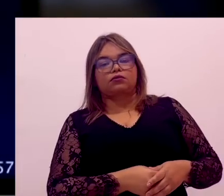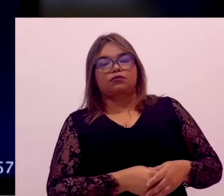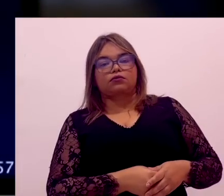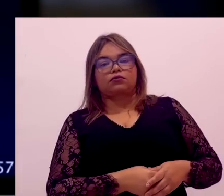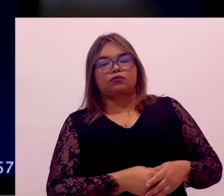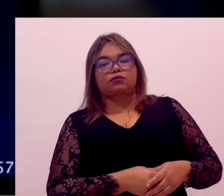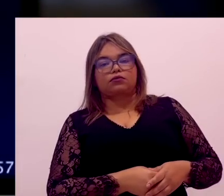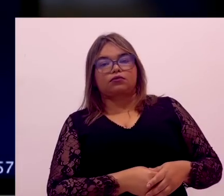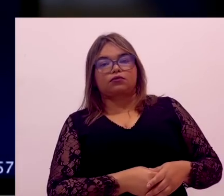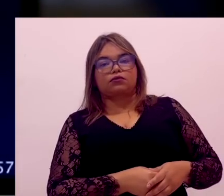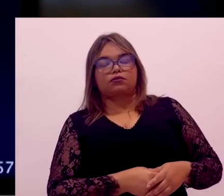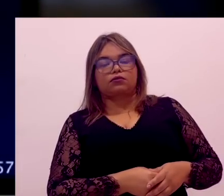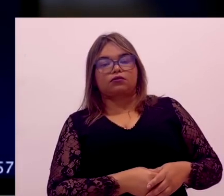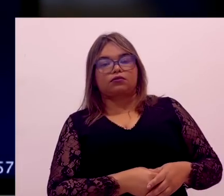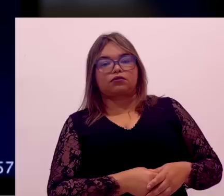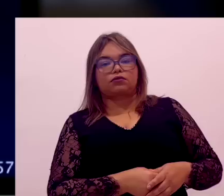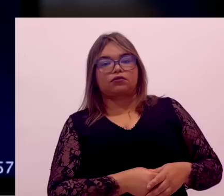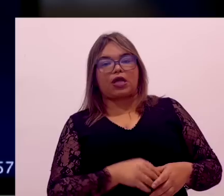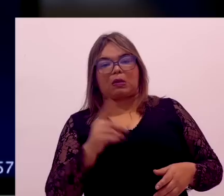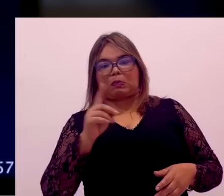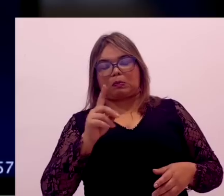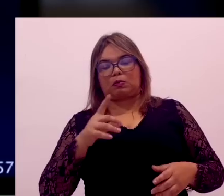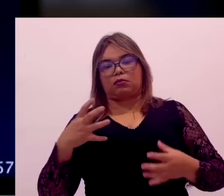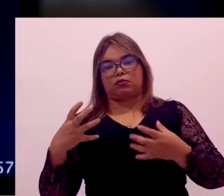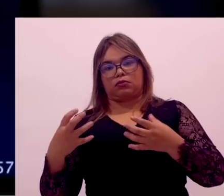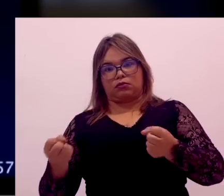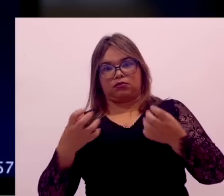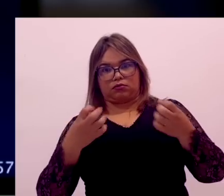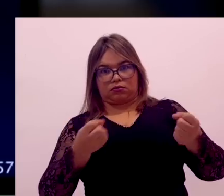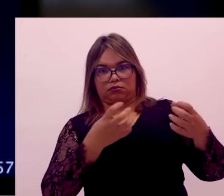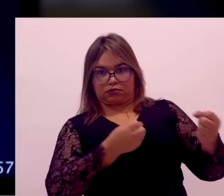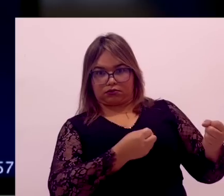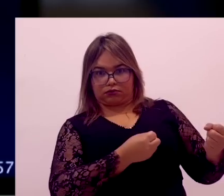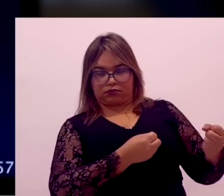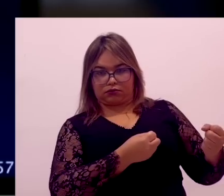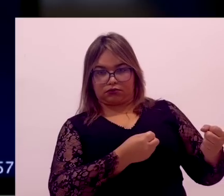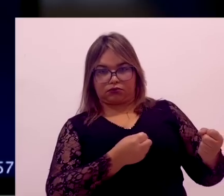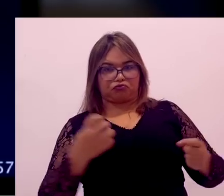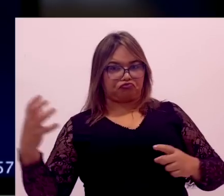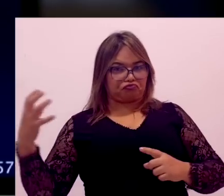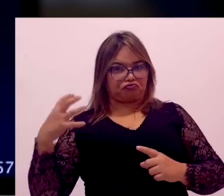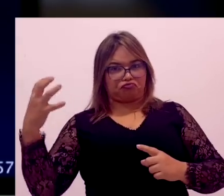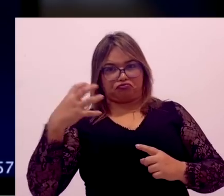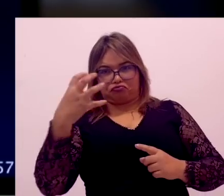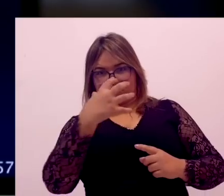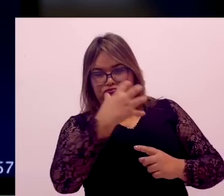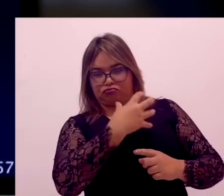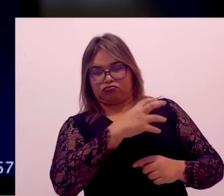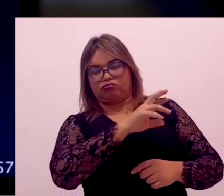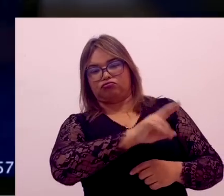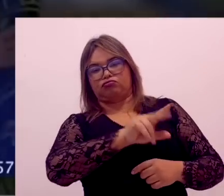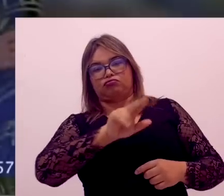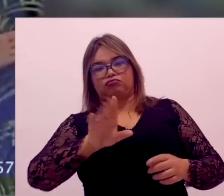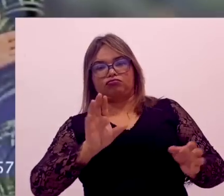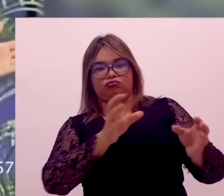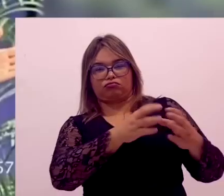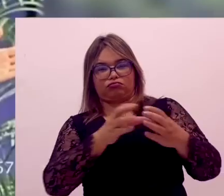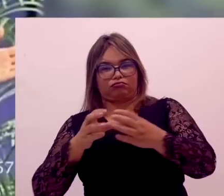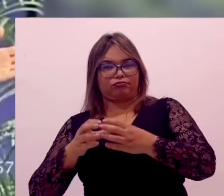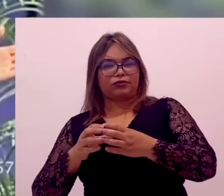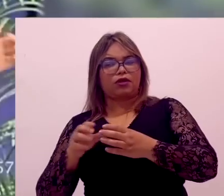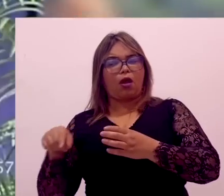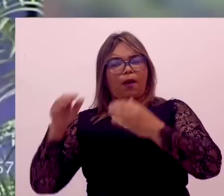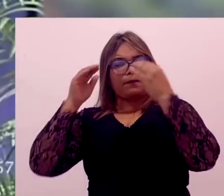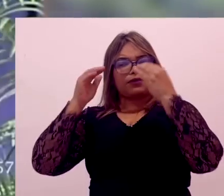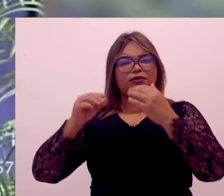das escolas. Então, em outras palavras, a Cabala é a religião da maçonaria. Mas a Cabala é usada de